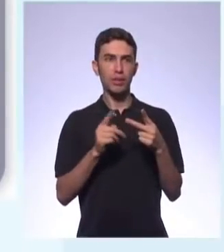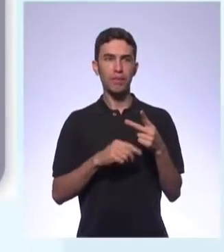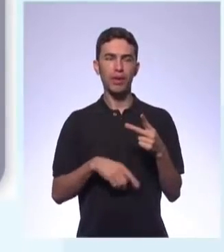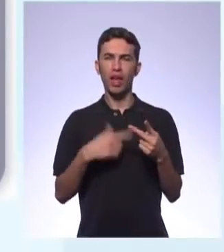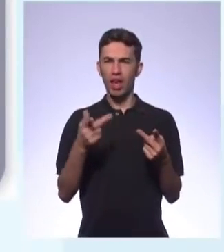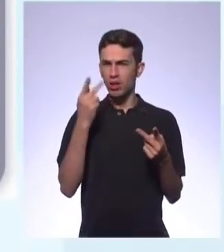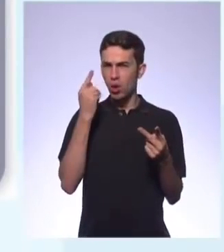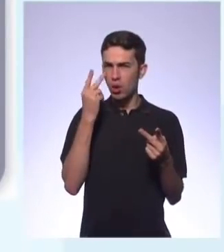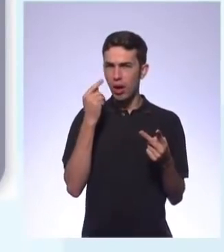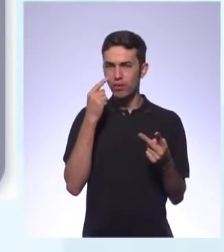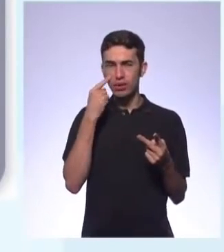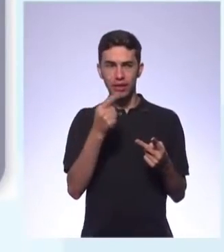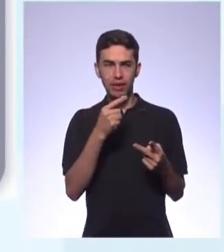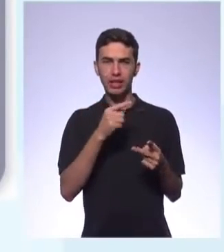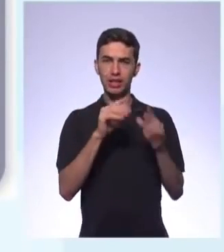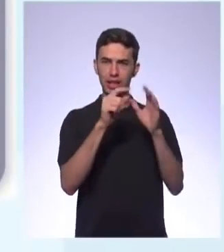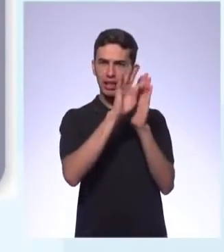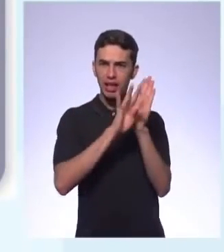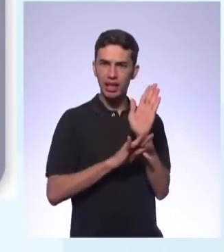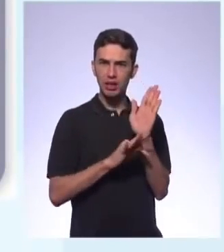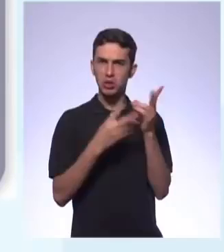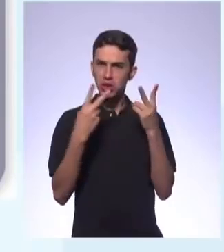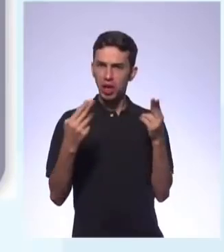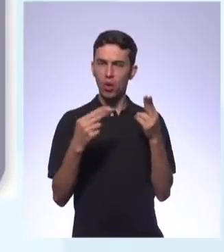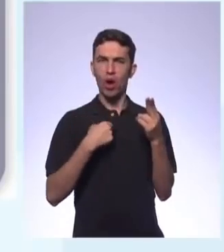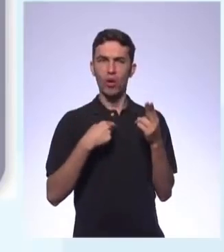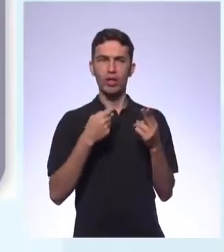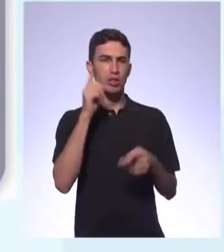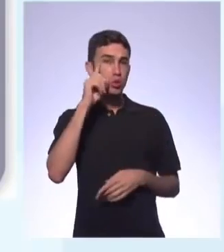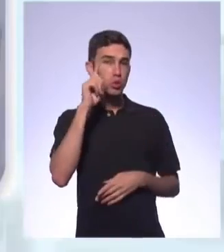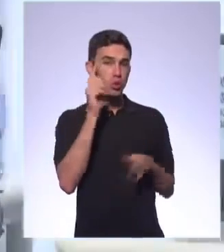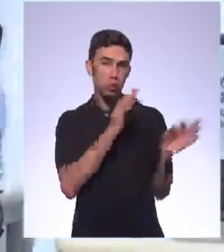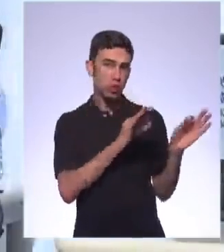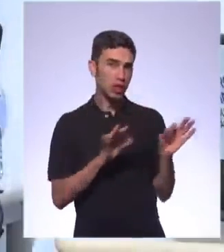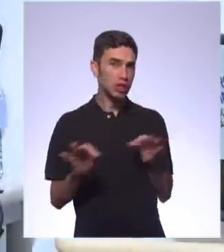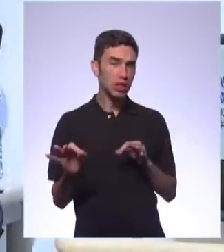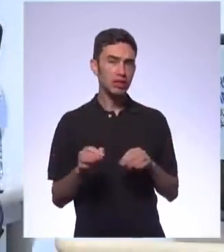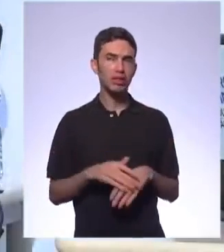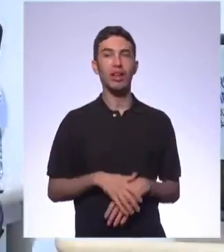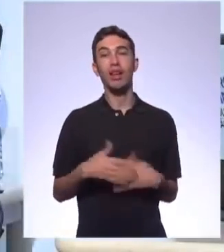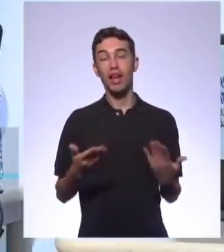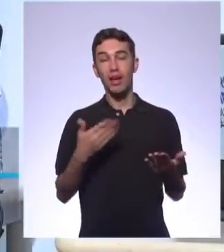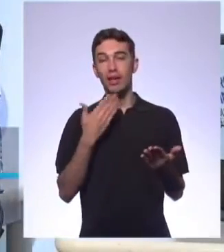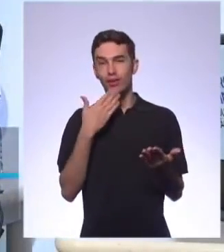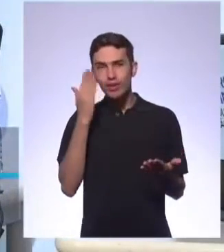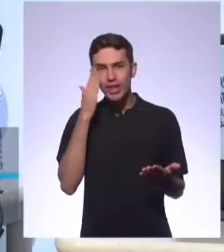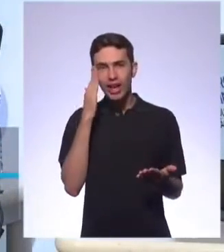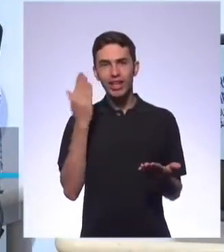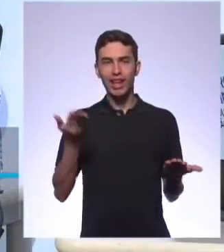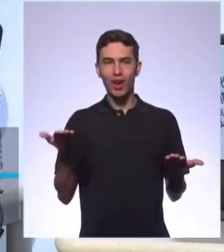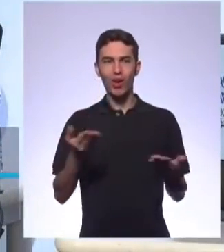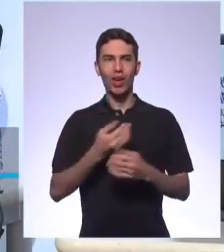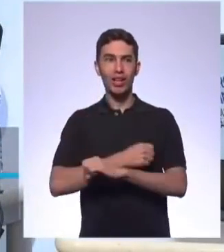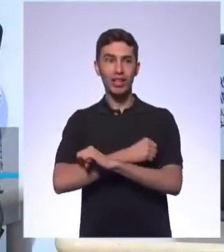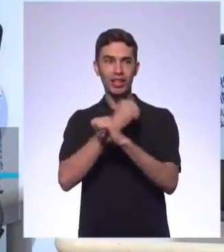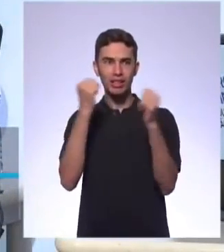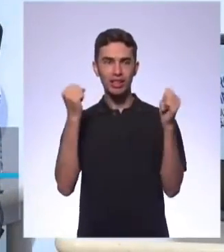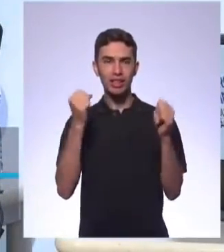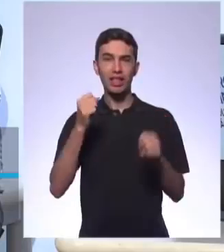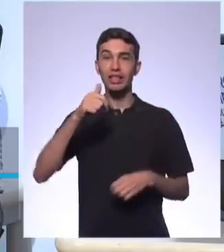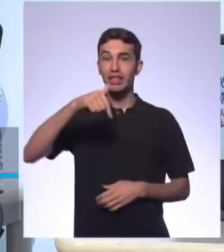registros desse tipo no cotidiano? Aí, o que que eu estou sentindo falta aqui, meus amores? Eu sei que está cedo, né? 8h41,